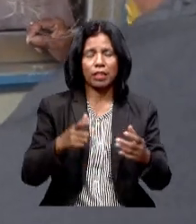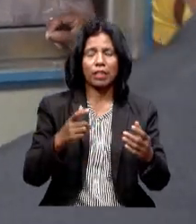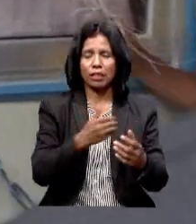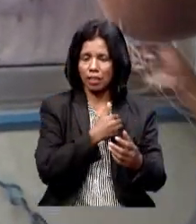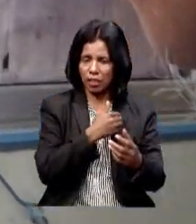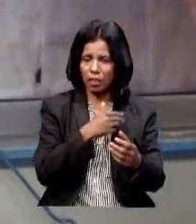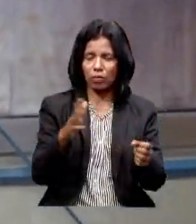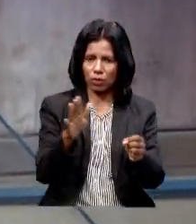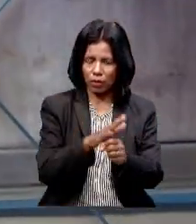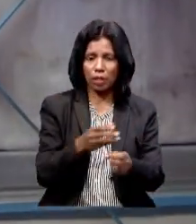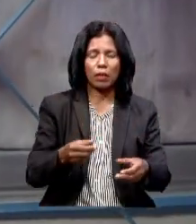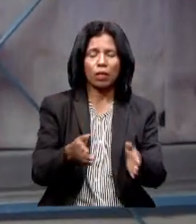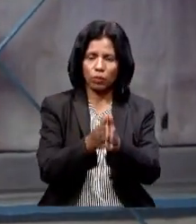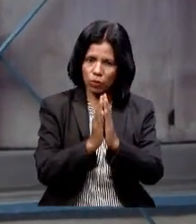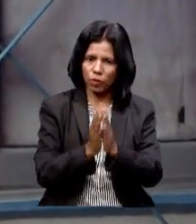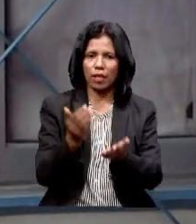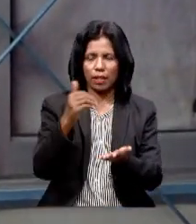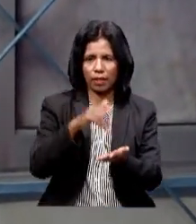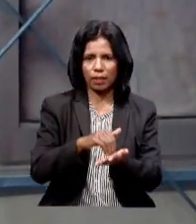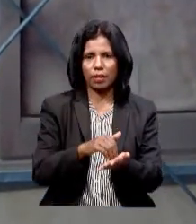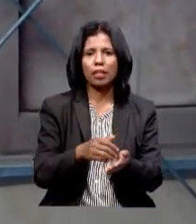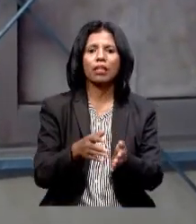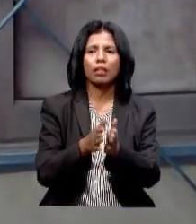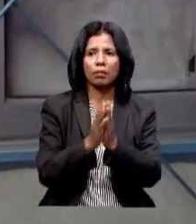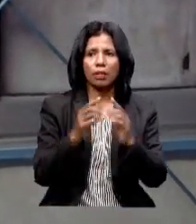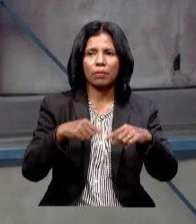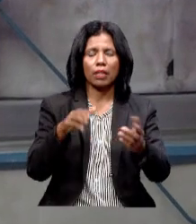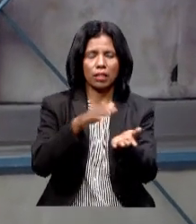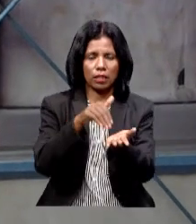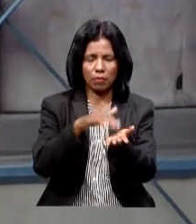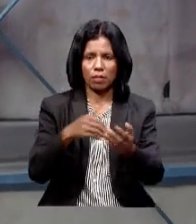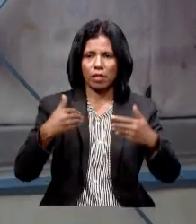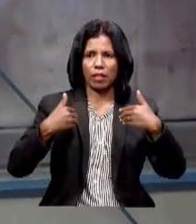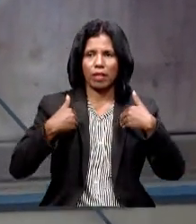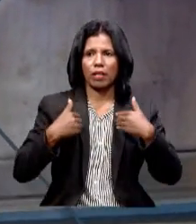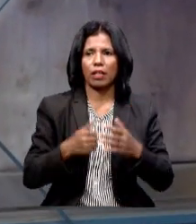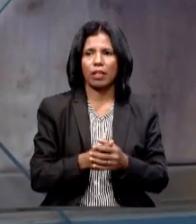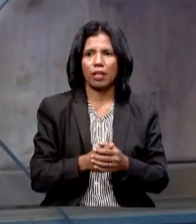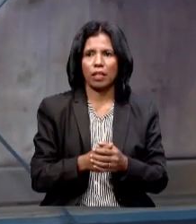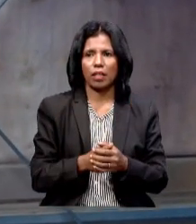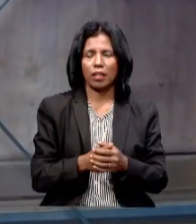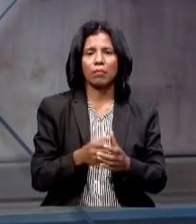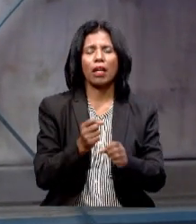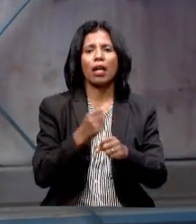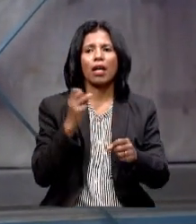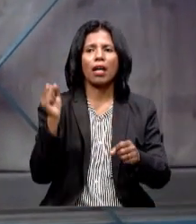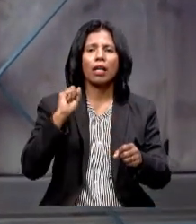depois se haré falta. Haoré, nesse imi, tu vai. Sabão, guiona, mas depois imi, costa o seida.